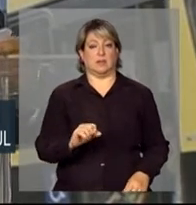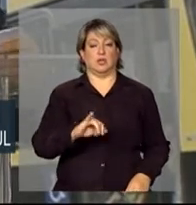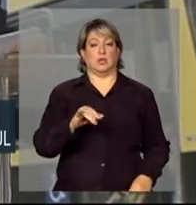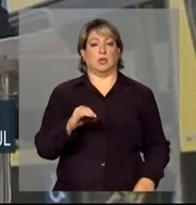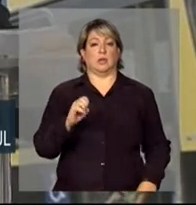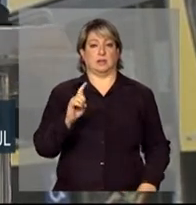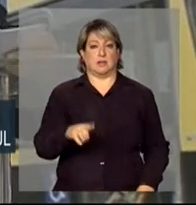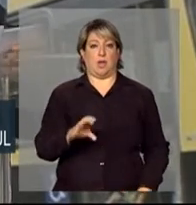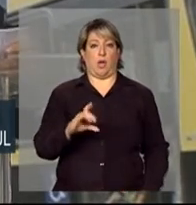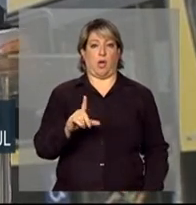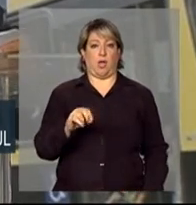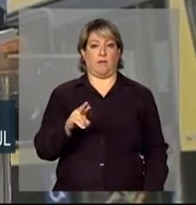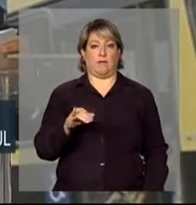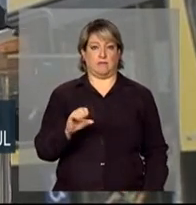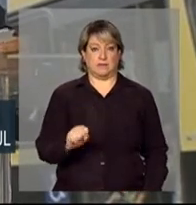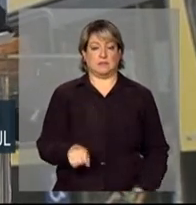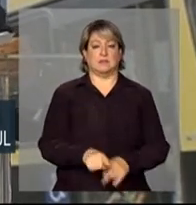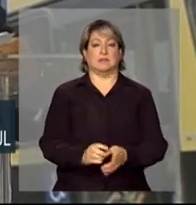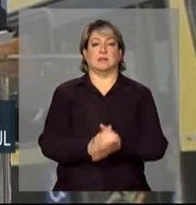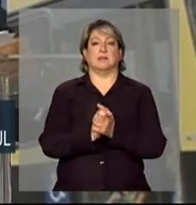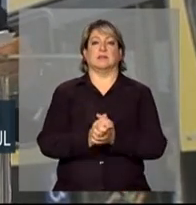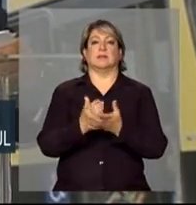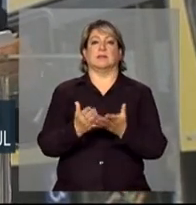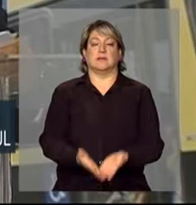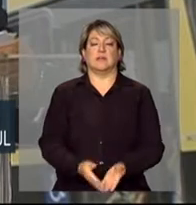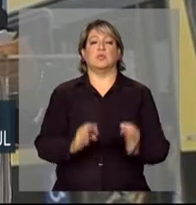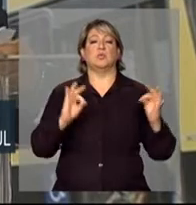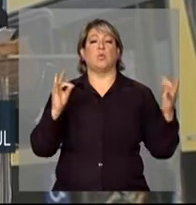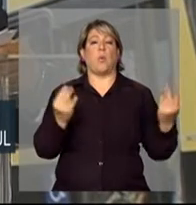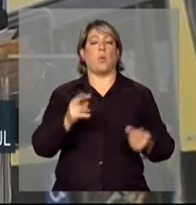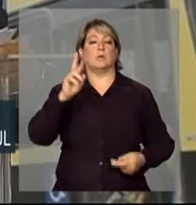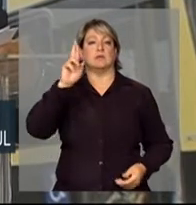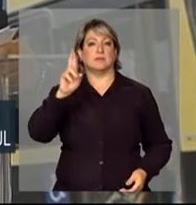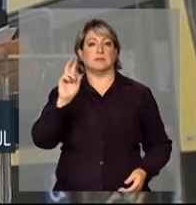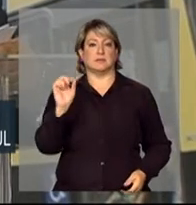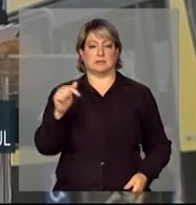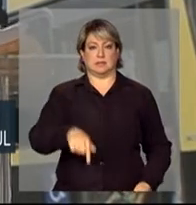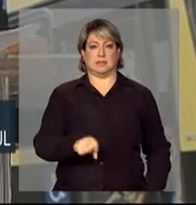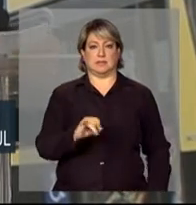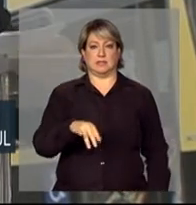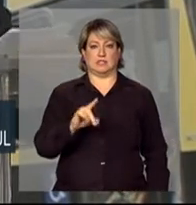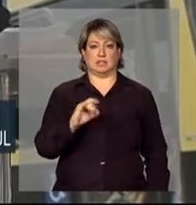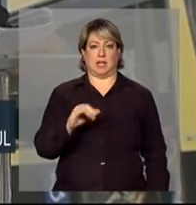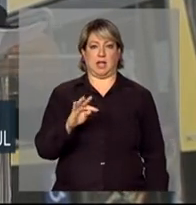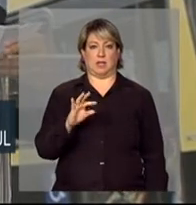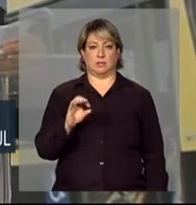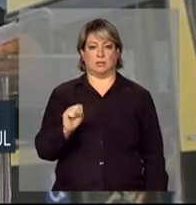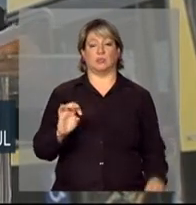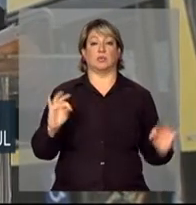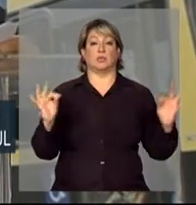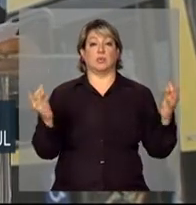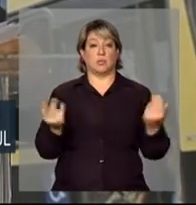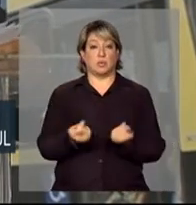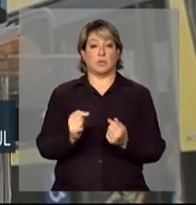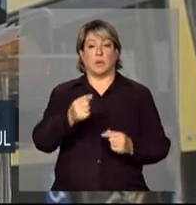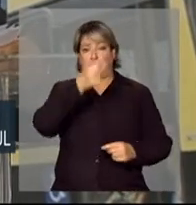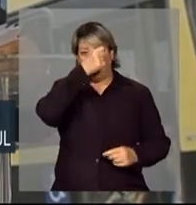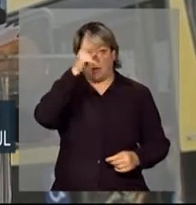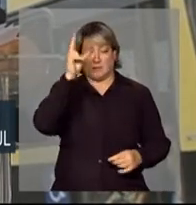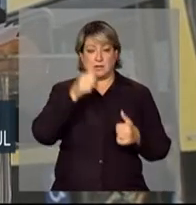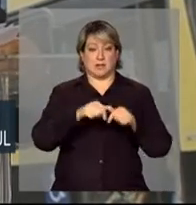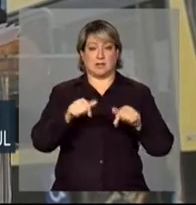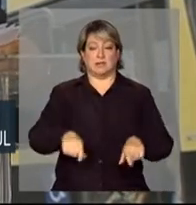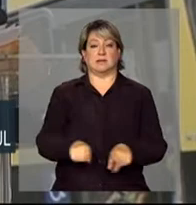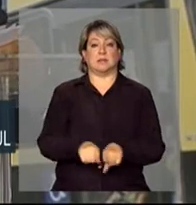Azevedo, cumprimentar aqui todos os representantes dos sindicatos, todos os prefeitos aqui